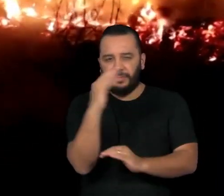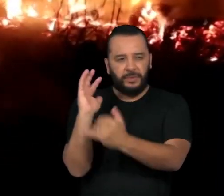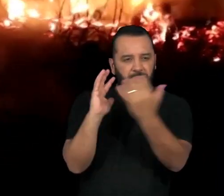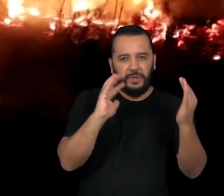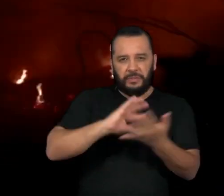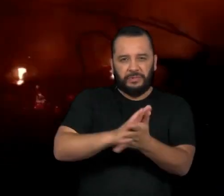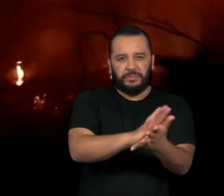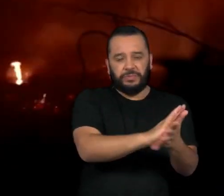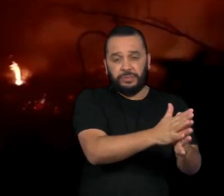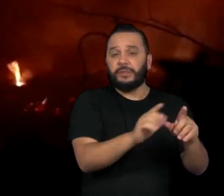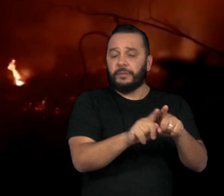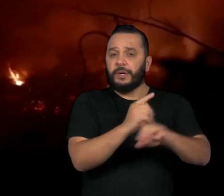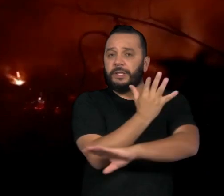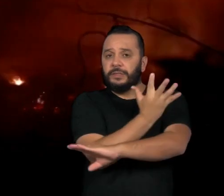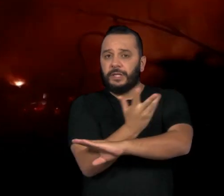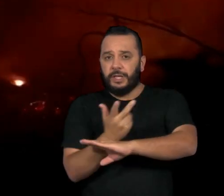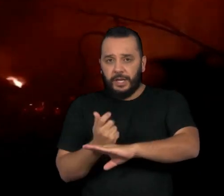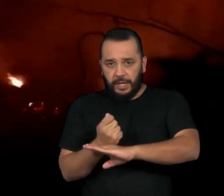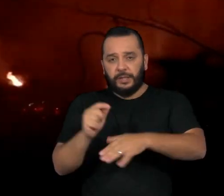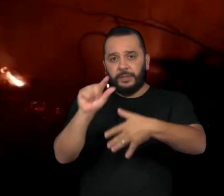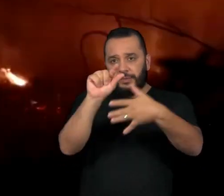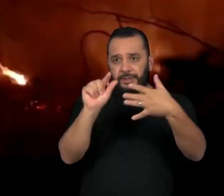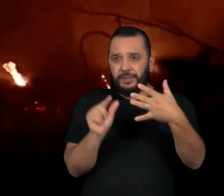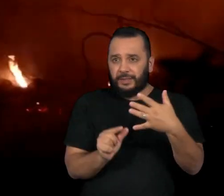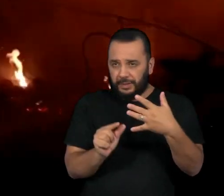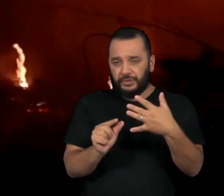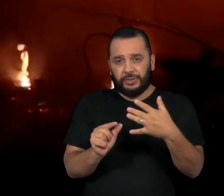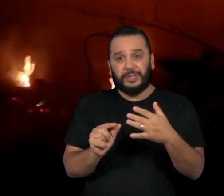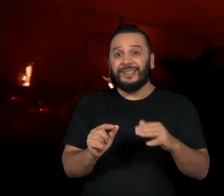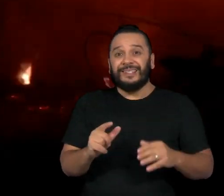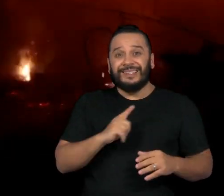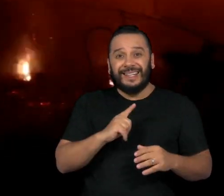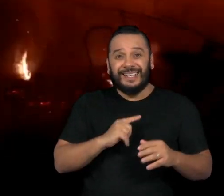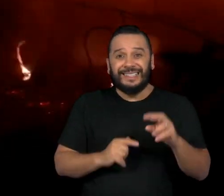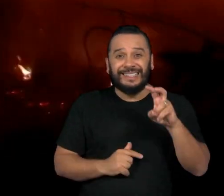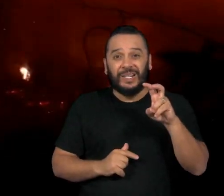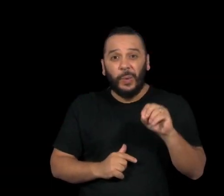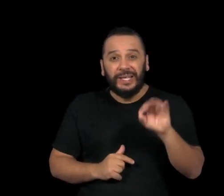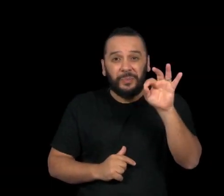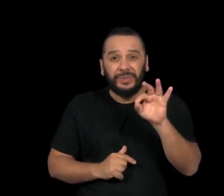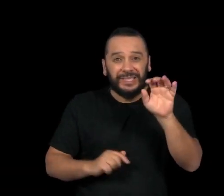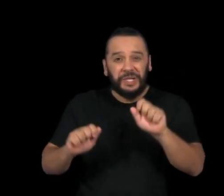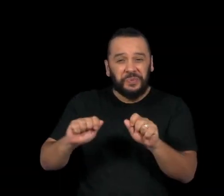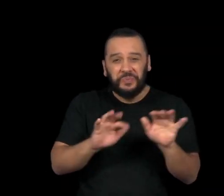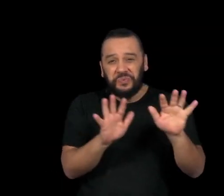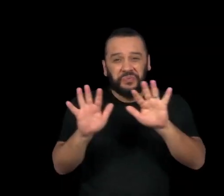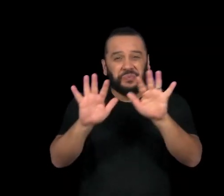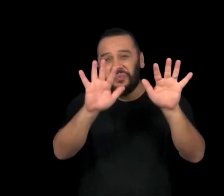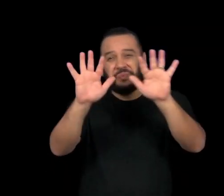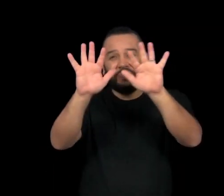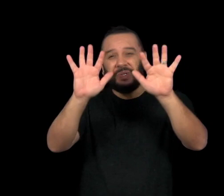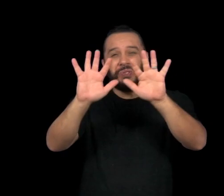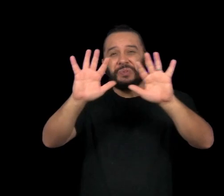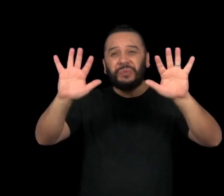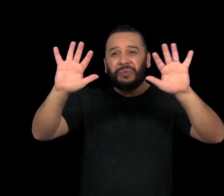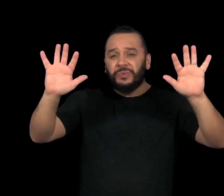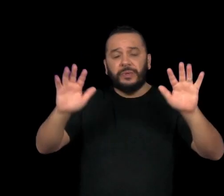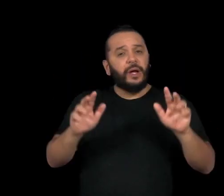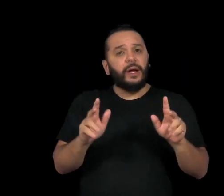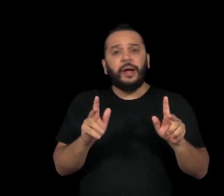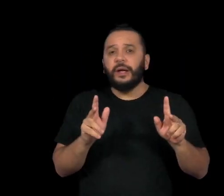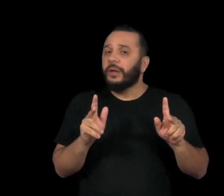e Mata Atlântica, responderam por quase metade das emissões. Isso equivale ao que um país como o